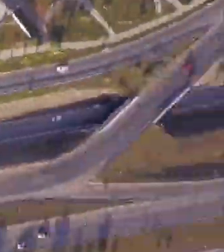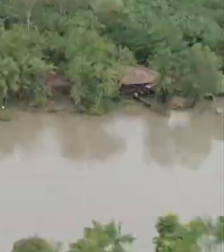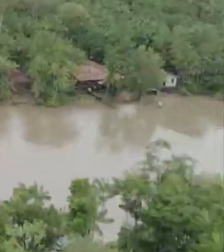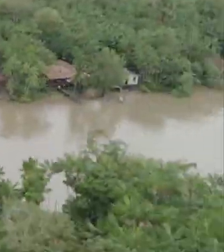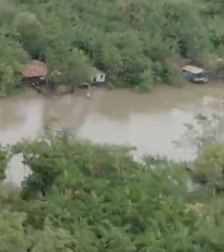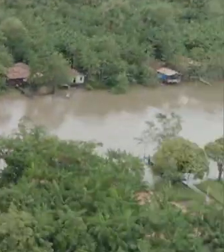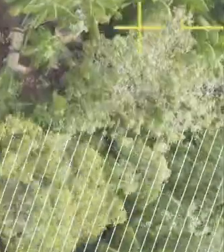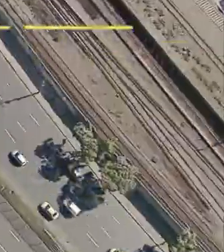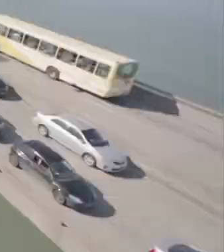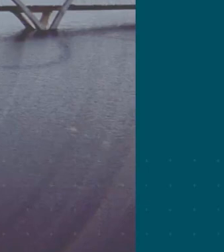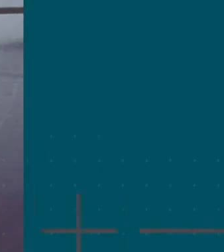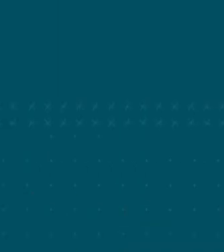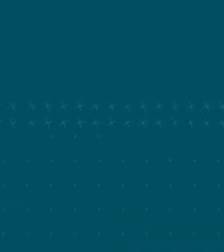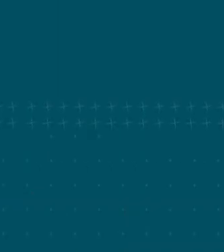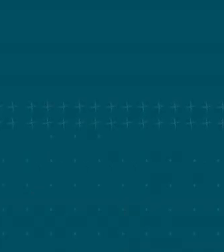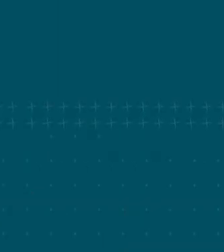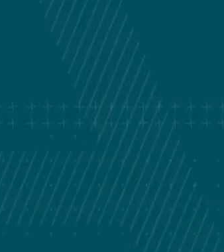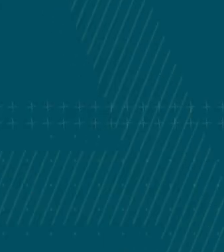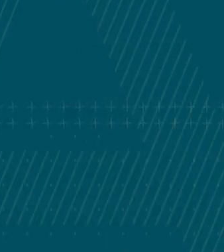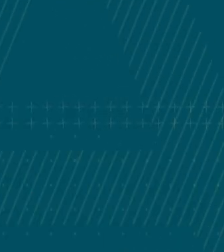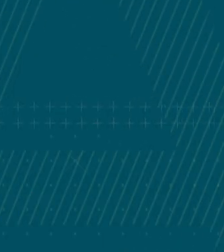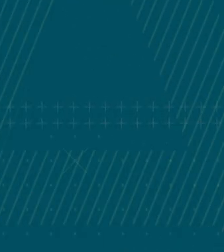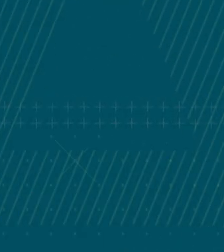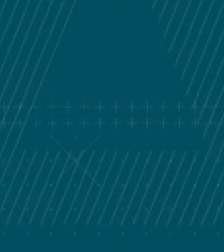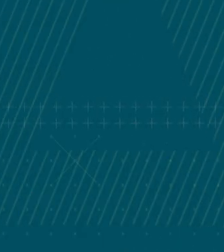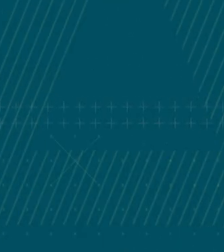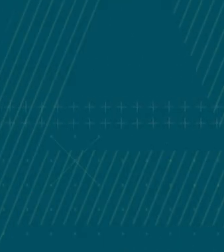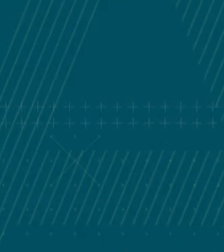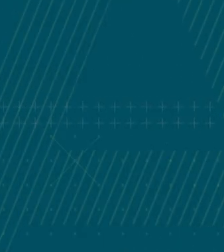tchau.